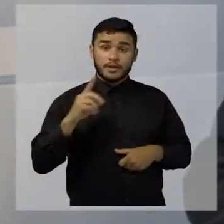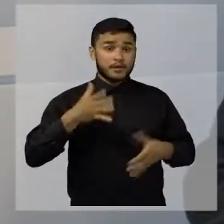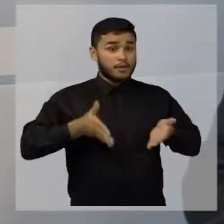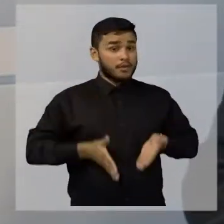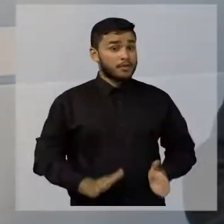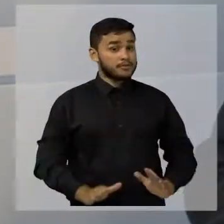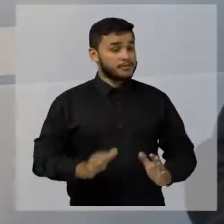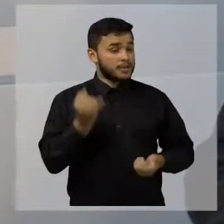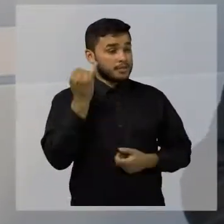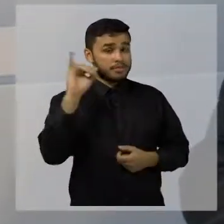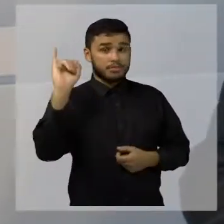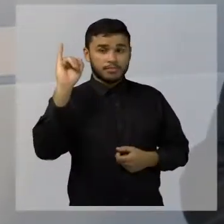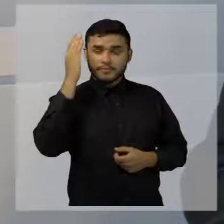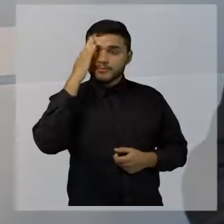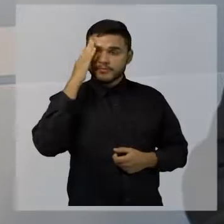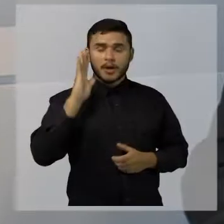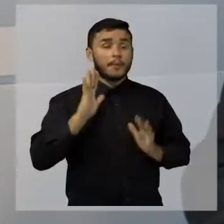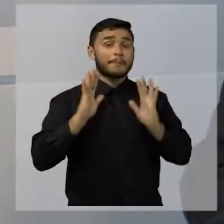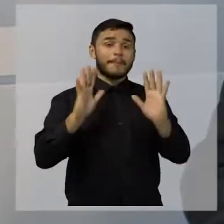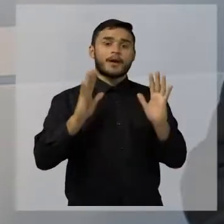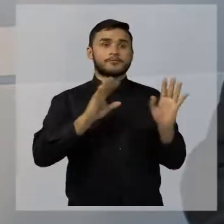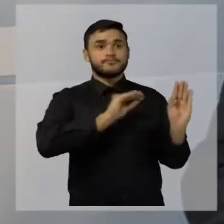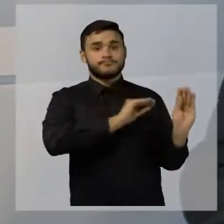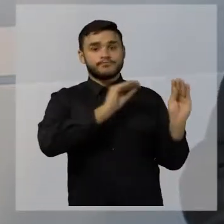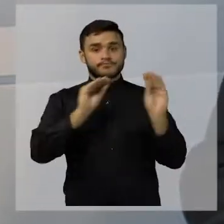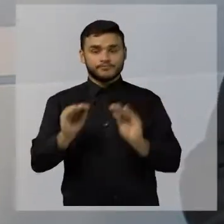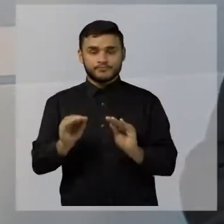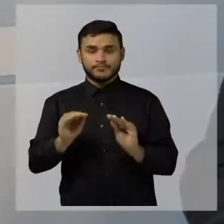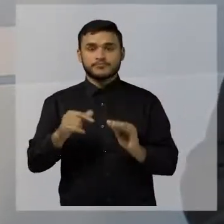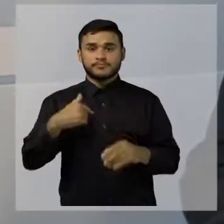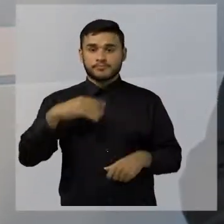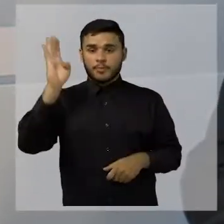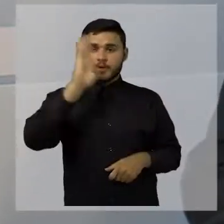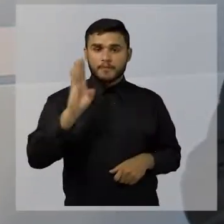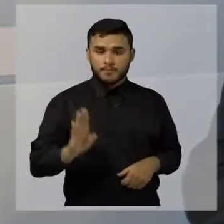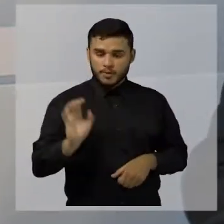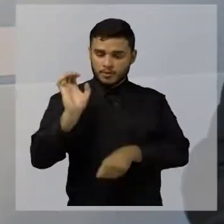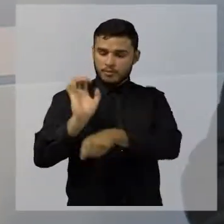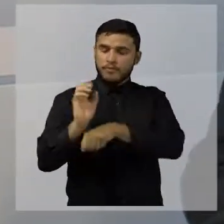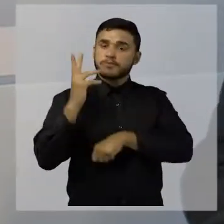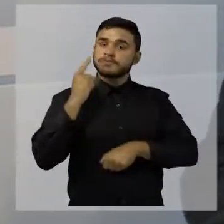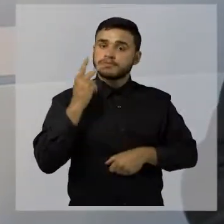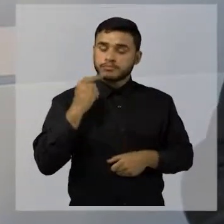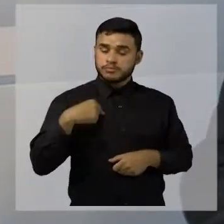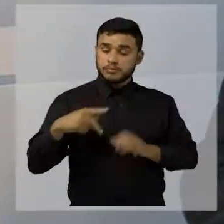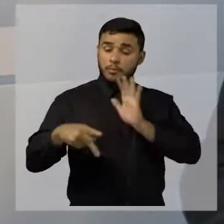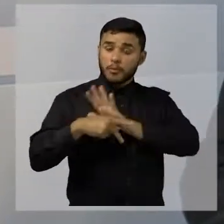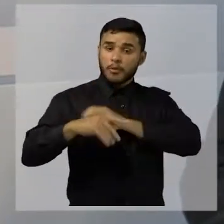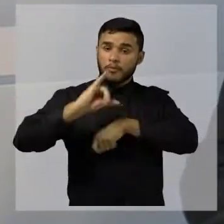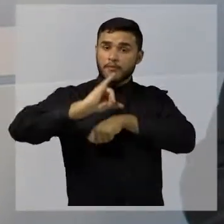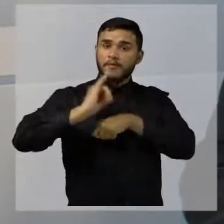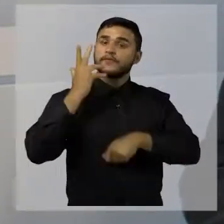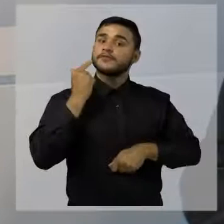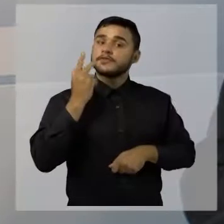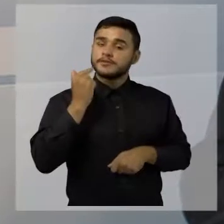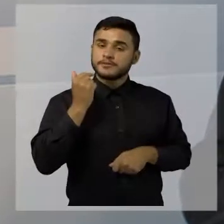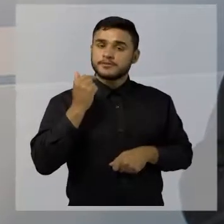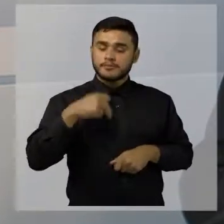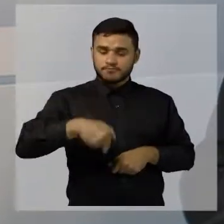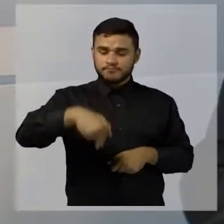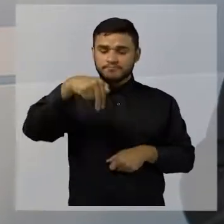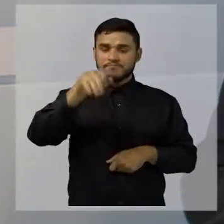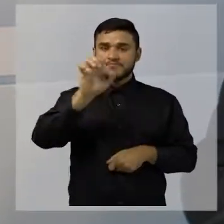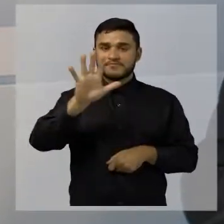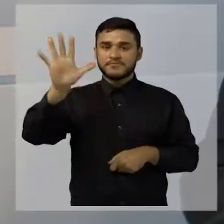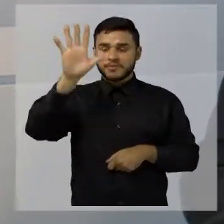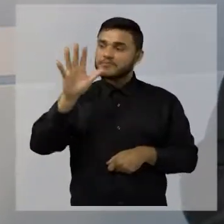ele se considera brasileiro, cearense e fortalezense. Então é um nordestino de cabra da peste. Esse aí, sim, é um homem de Deus,